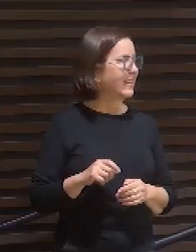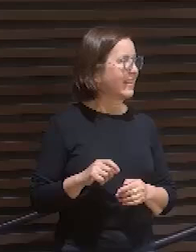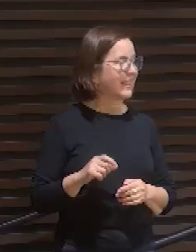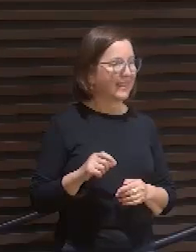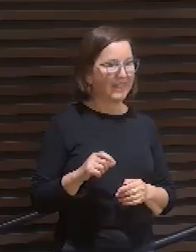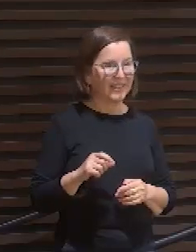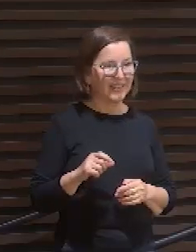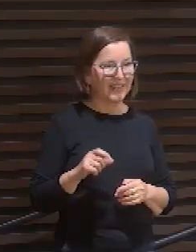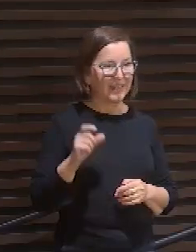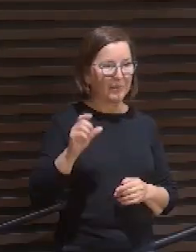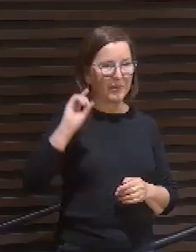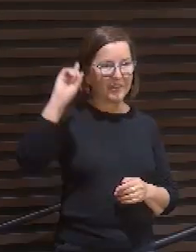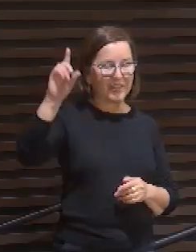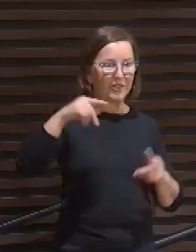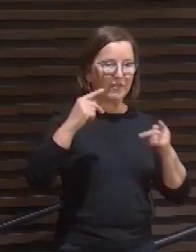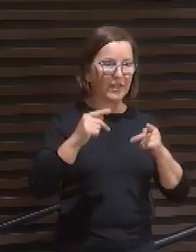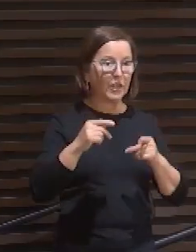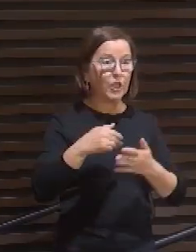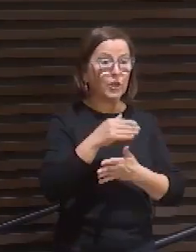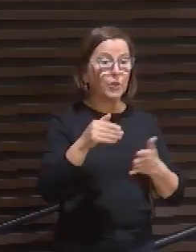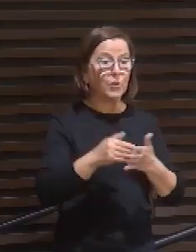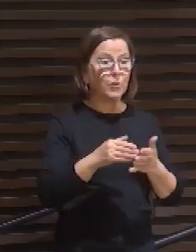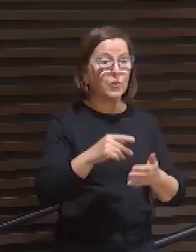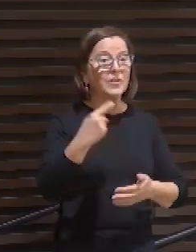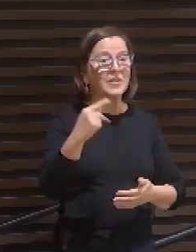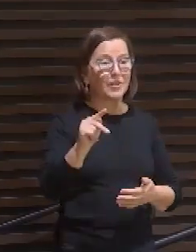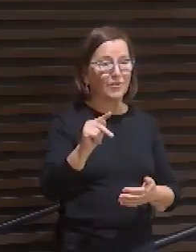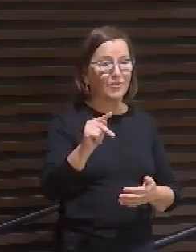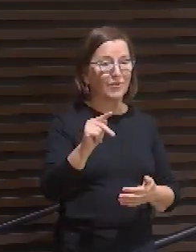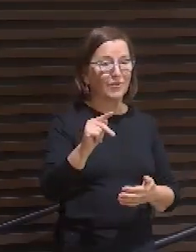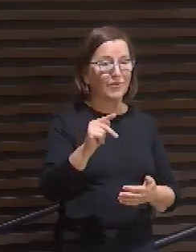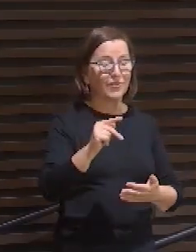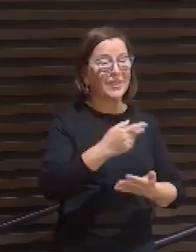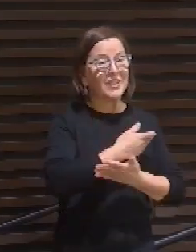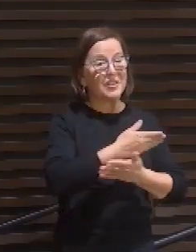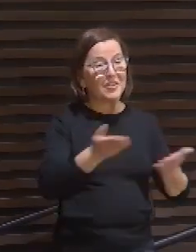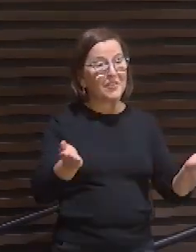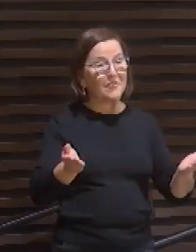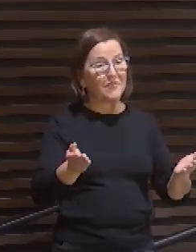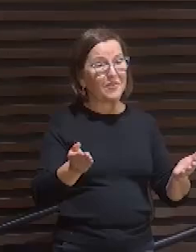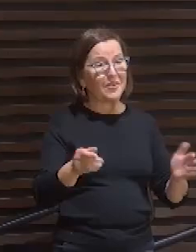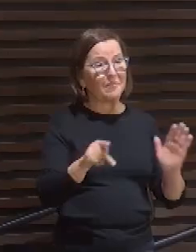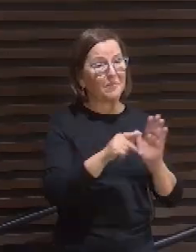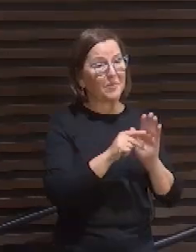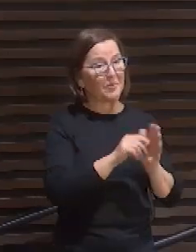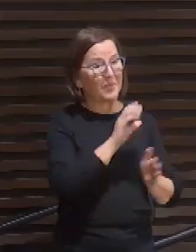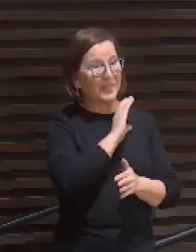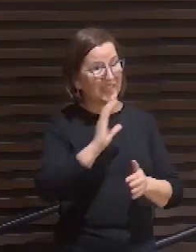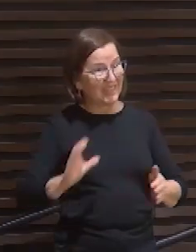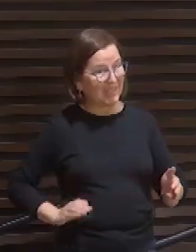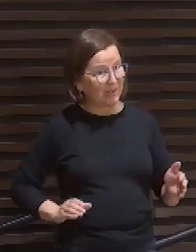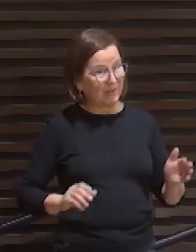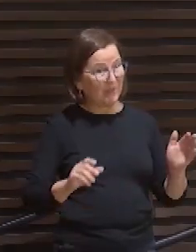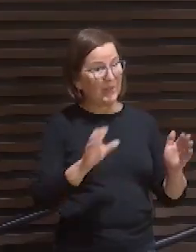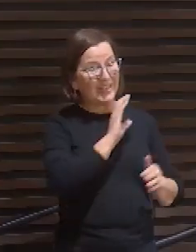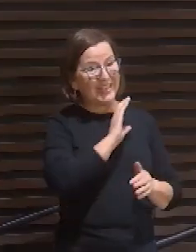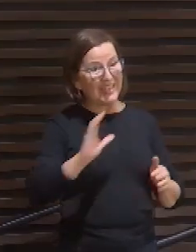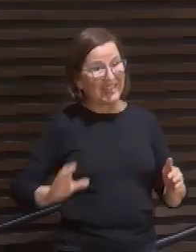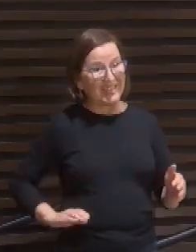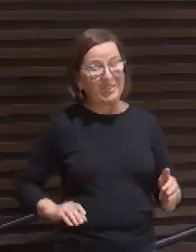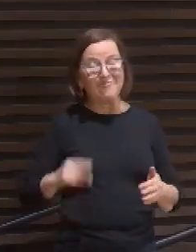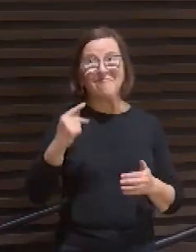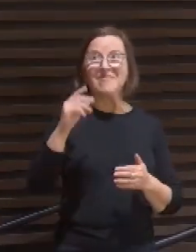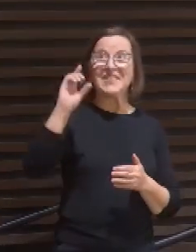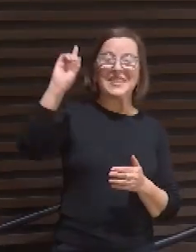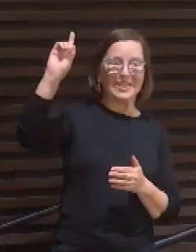tudo é vosso, e vós de Cristo, e Cristo de Deus. Quando me deram